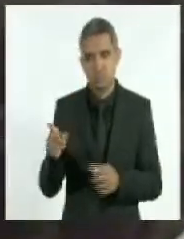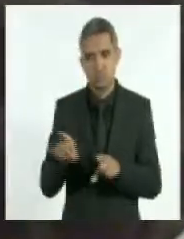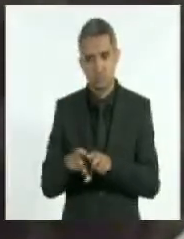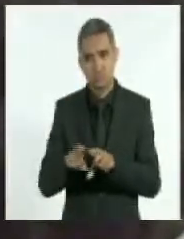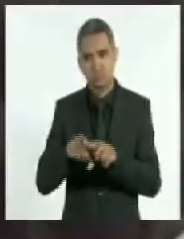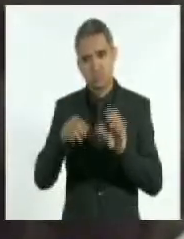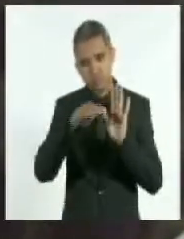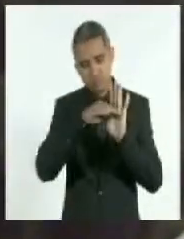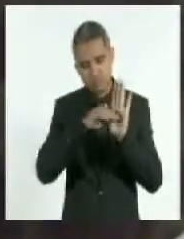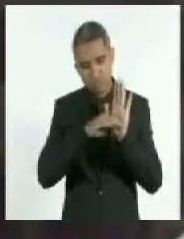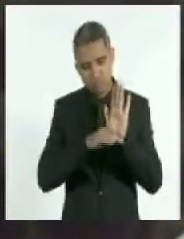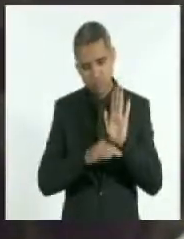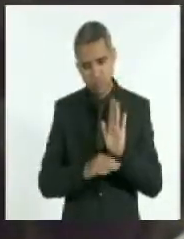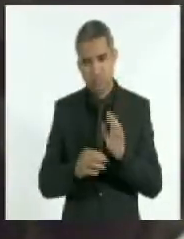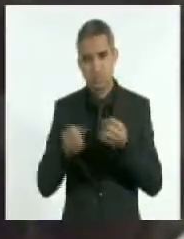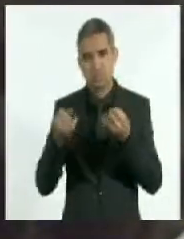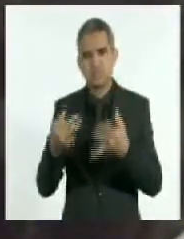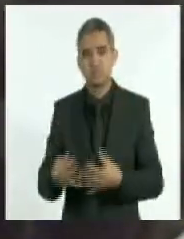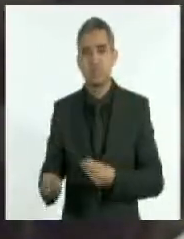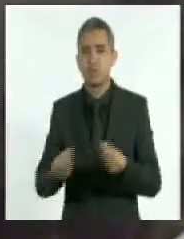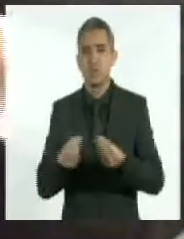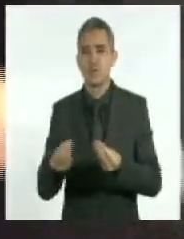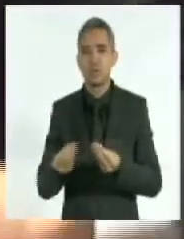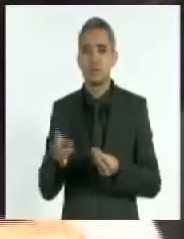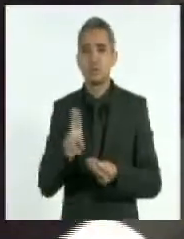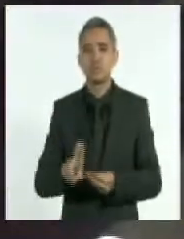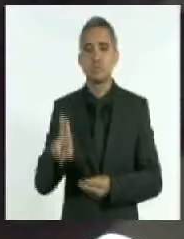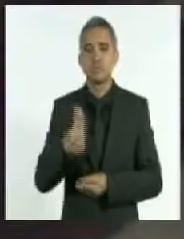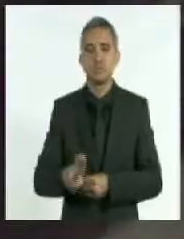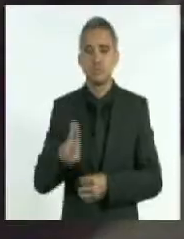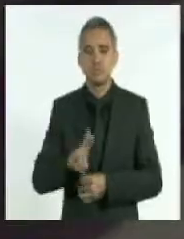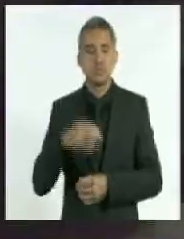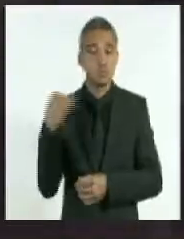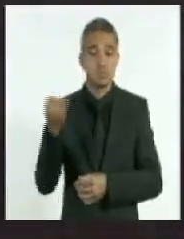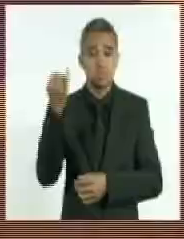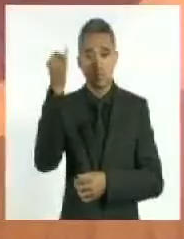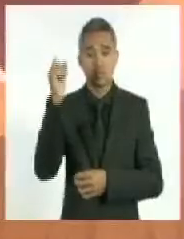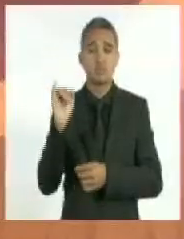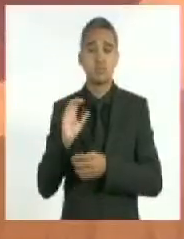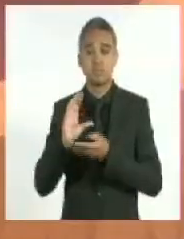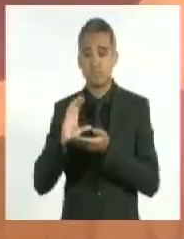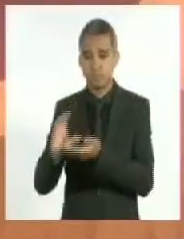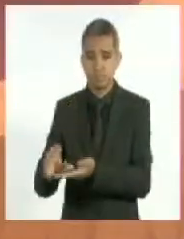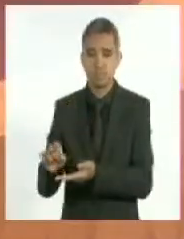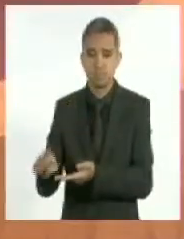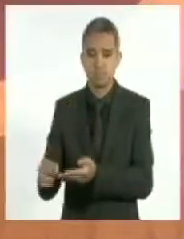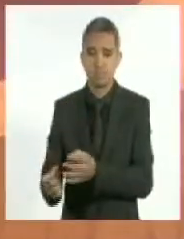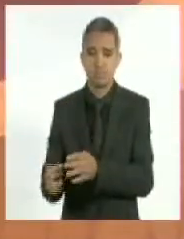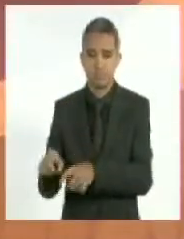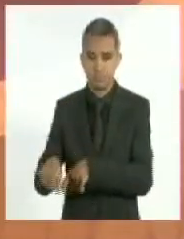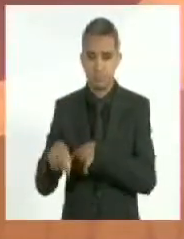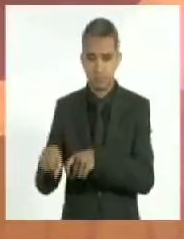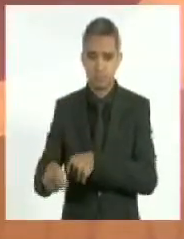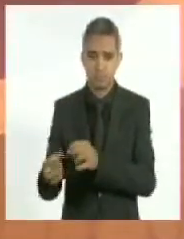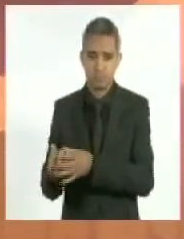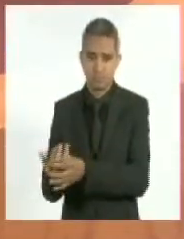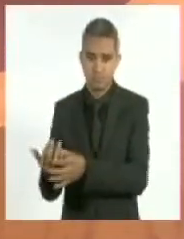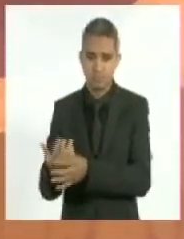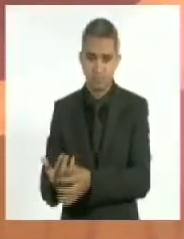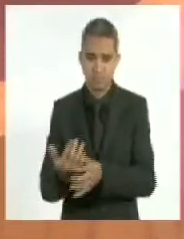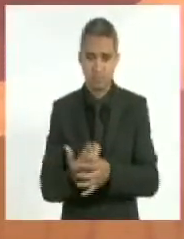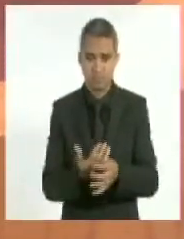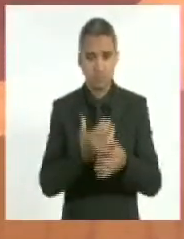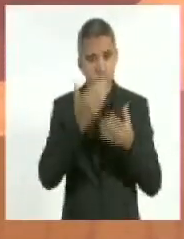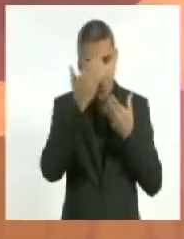interessante colocar no setor produtivo do nosso Estado. Muito obrigado. Eu queria registrar, agradecer a parte